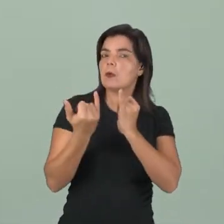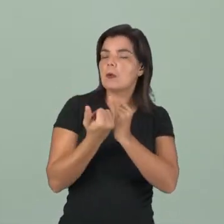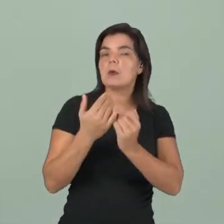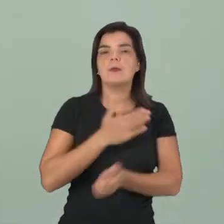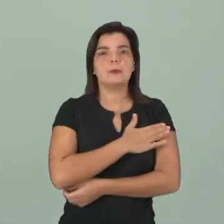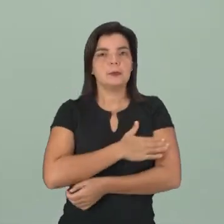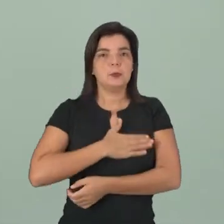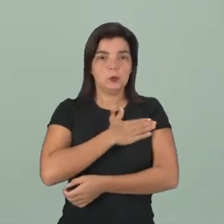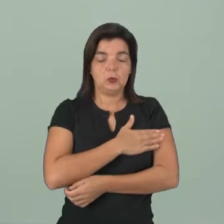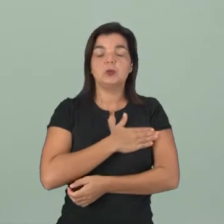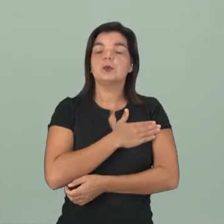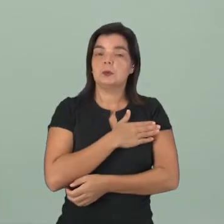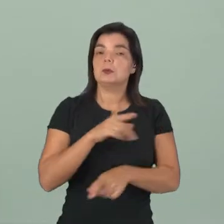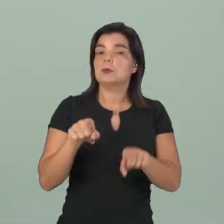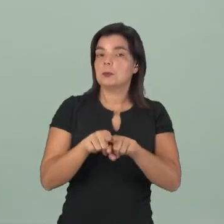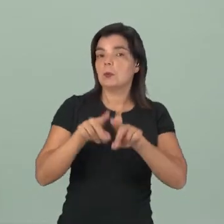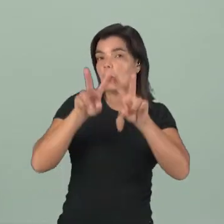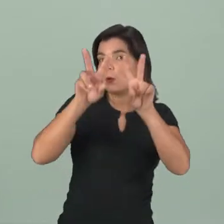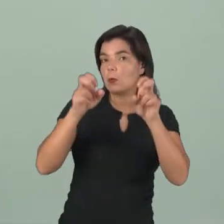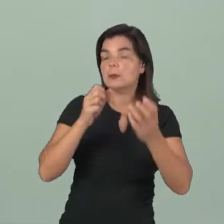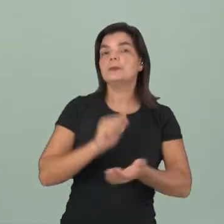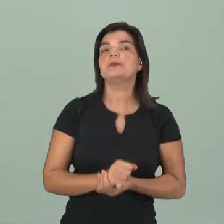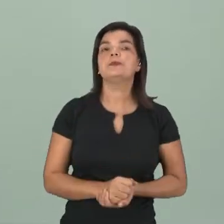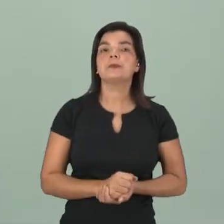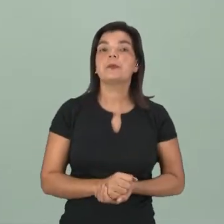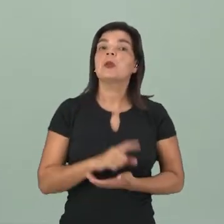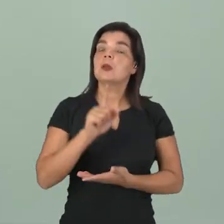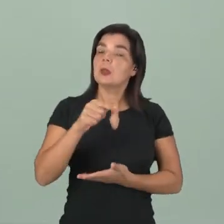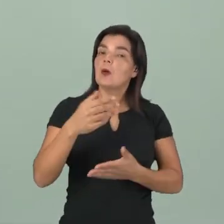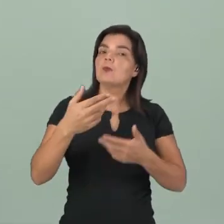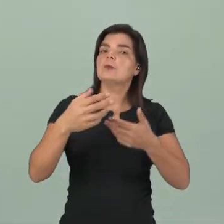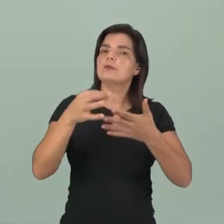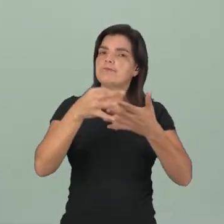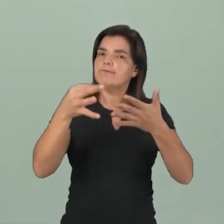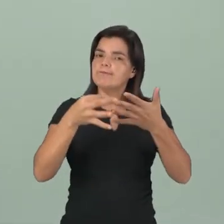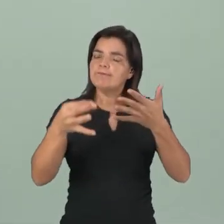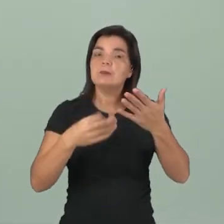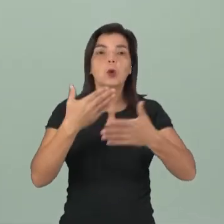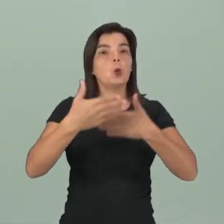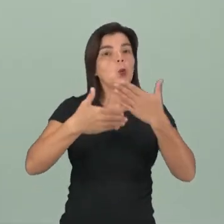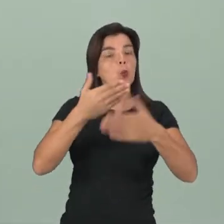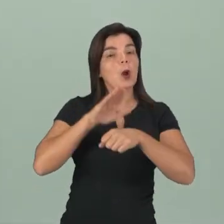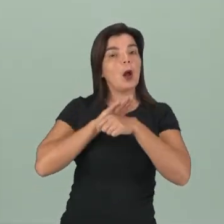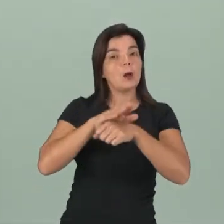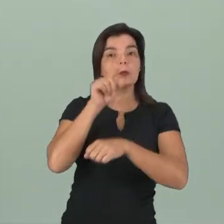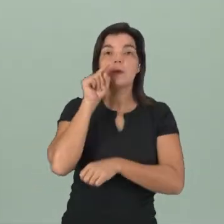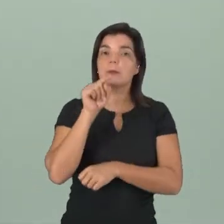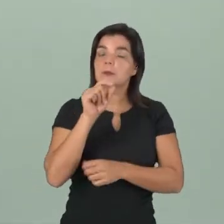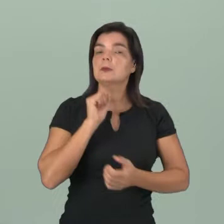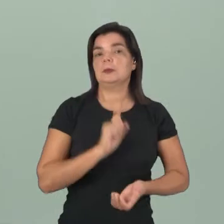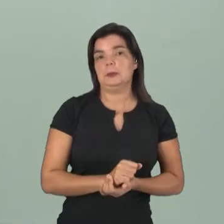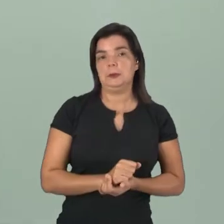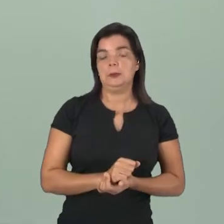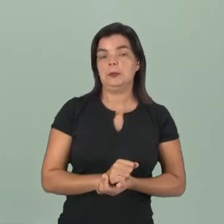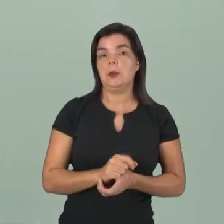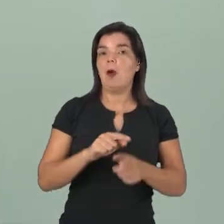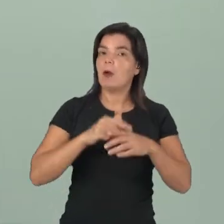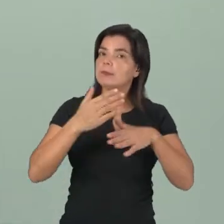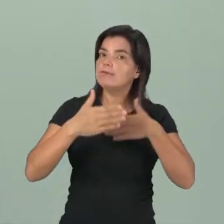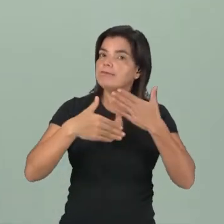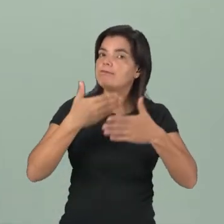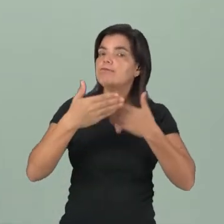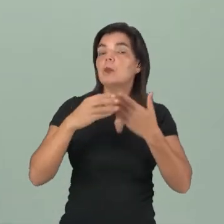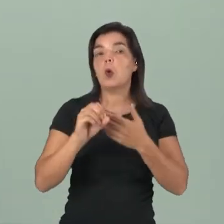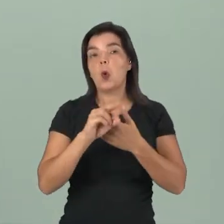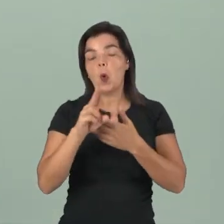eu falo de afetivo, eu falo de afinidade com a temática, tá? Então, esses fatores aí, esses processos, eles ajudam você a